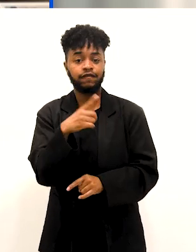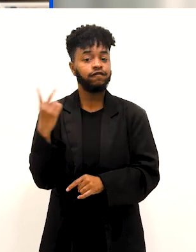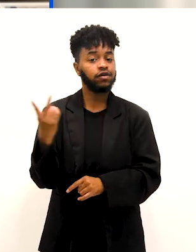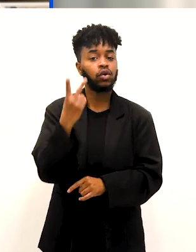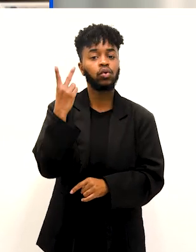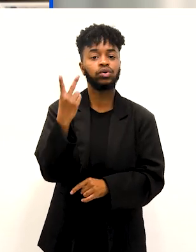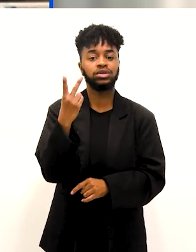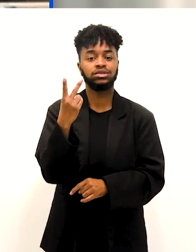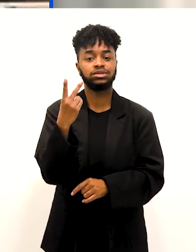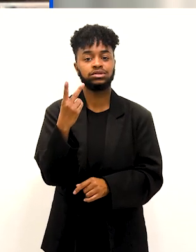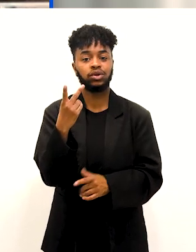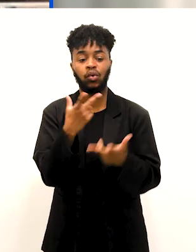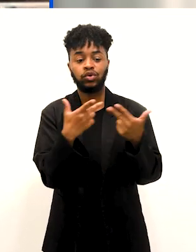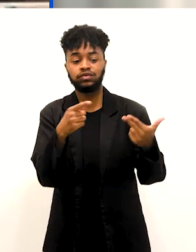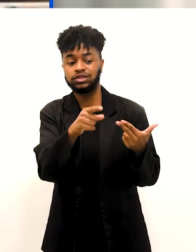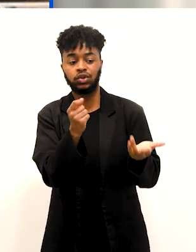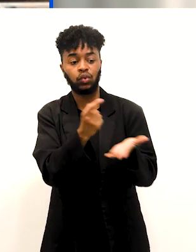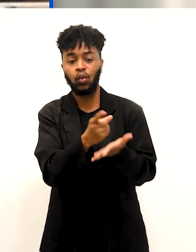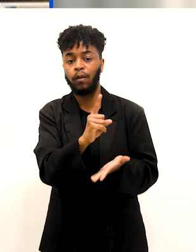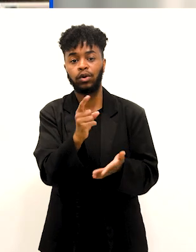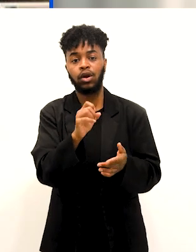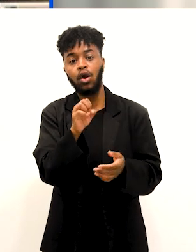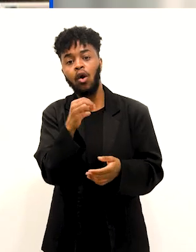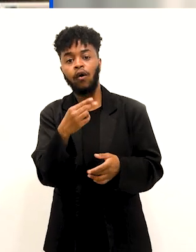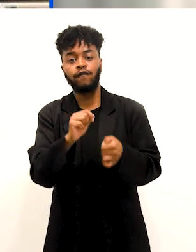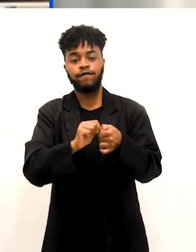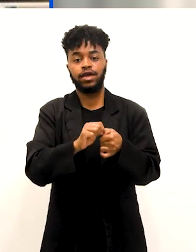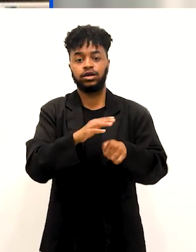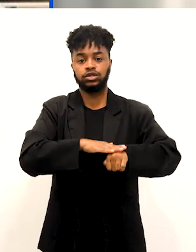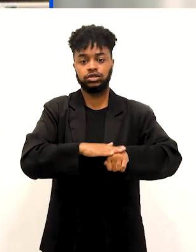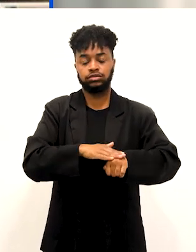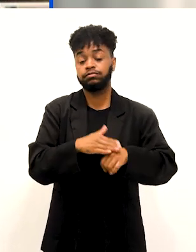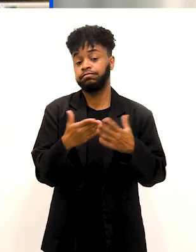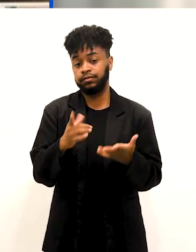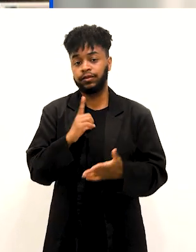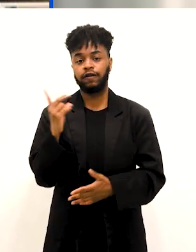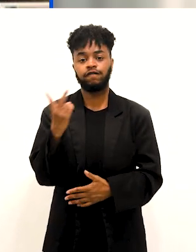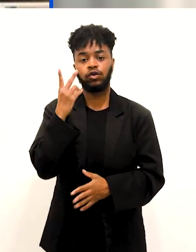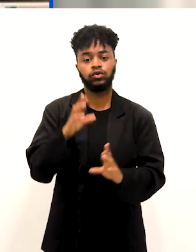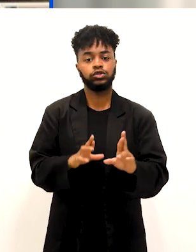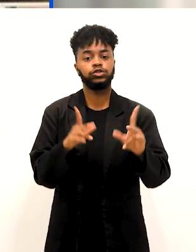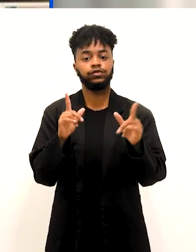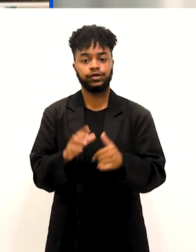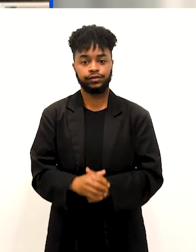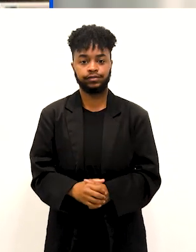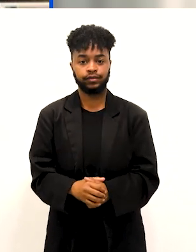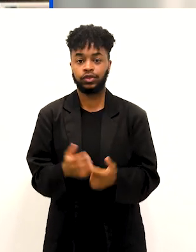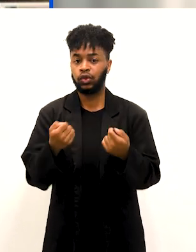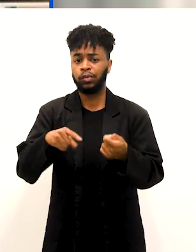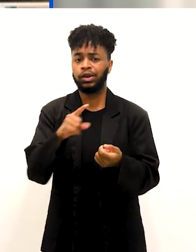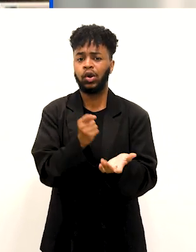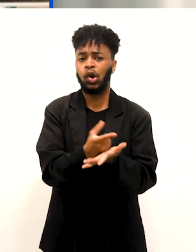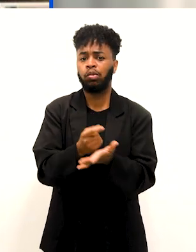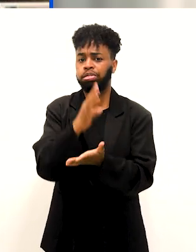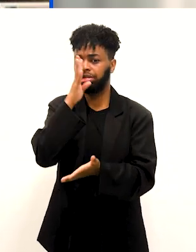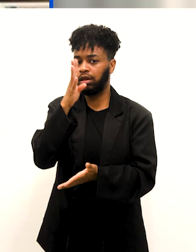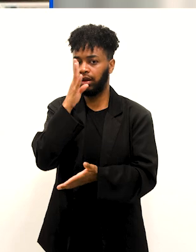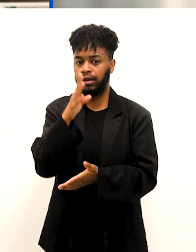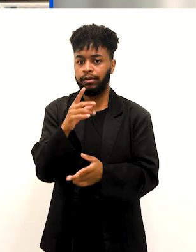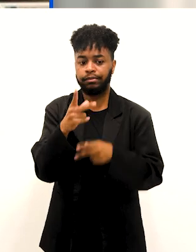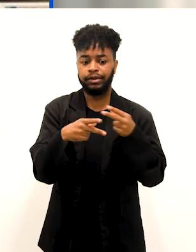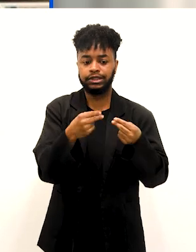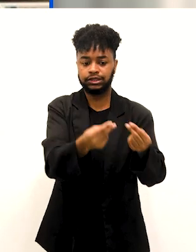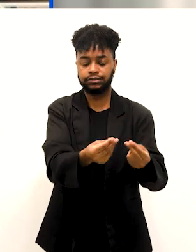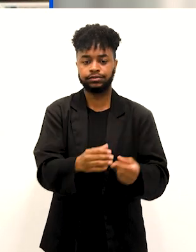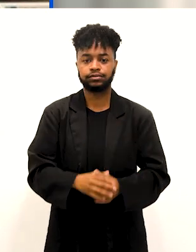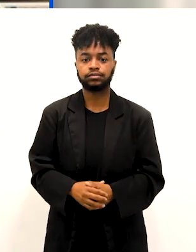valor para uma Verdade. gravura que você não comprou, você fez para ela. Isso tem um valor totalmente diferente, não precisa ser um consumismo para